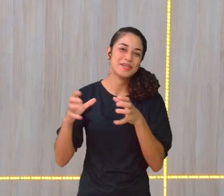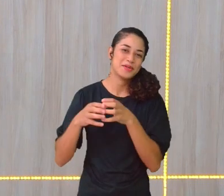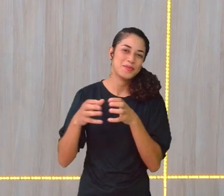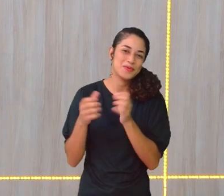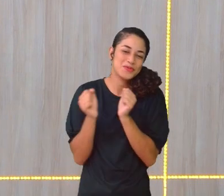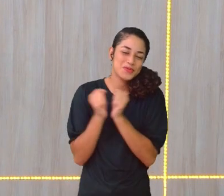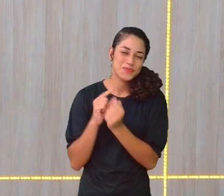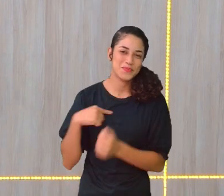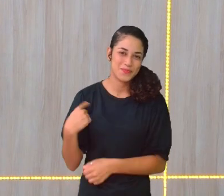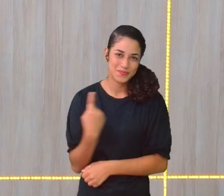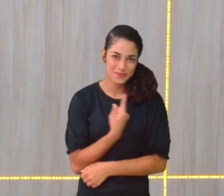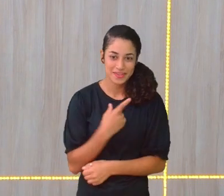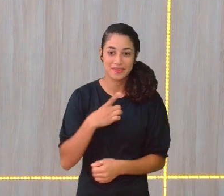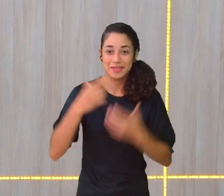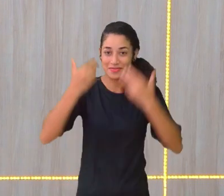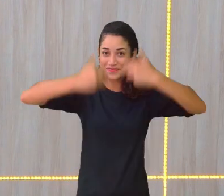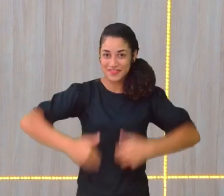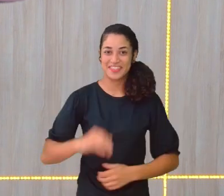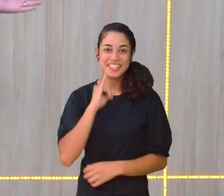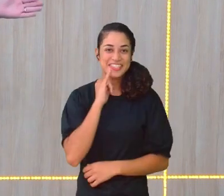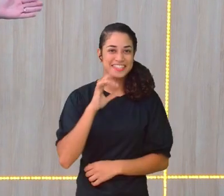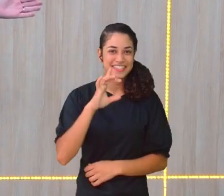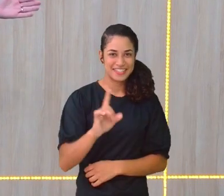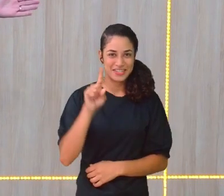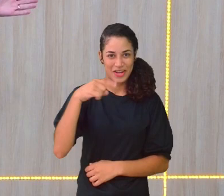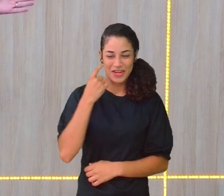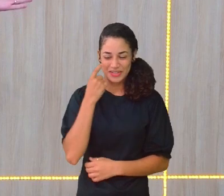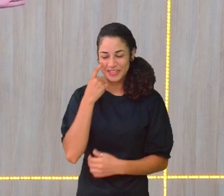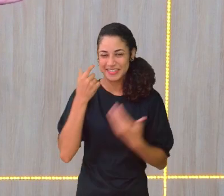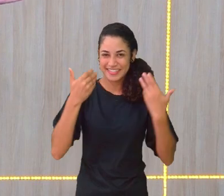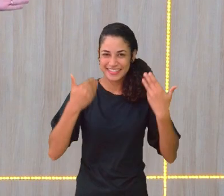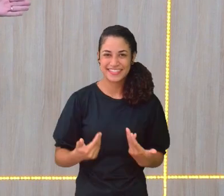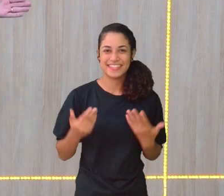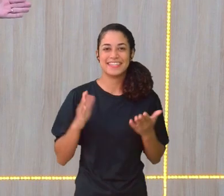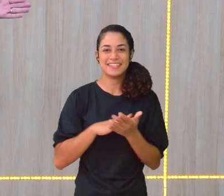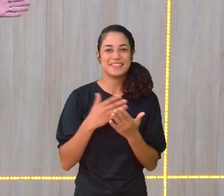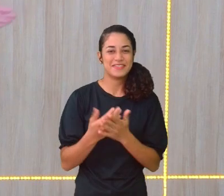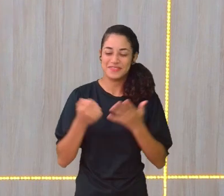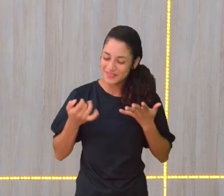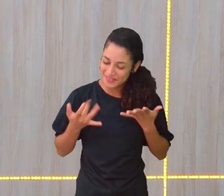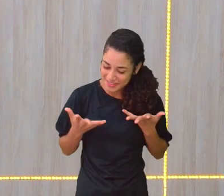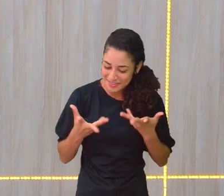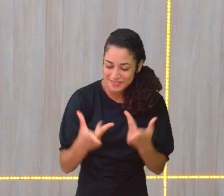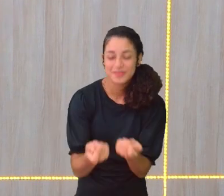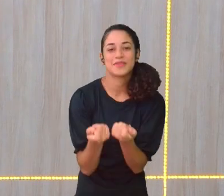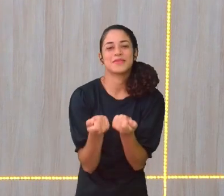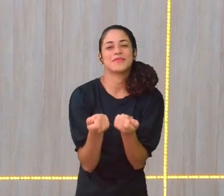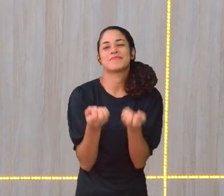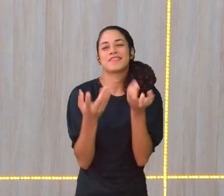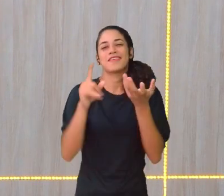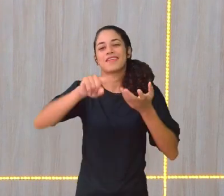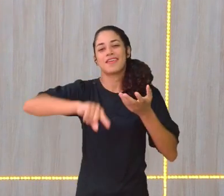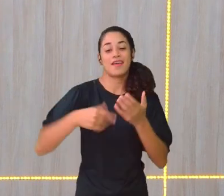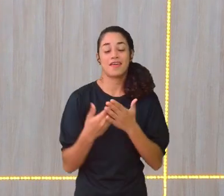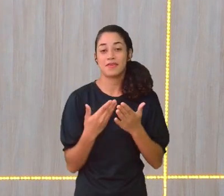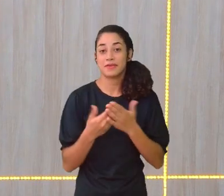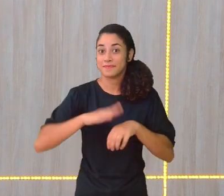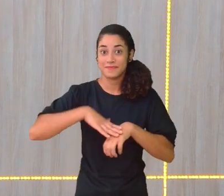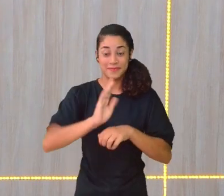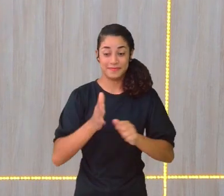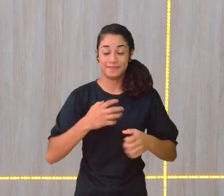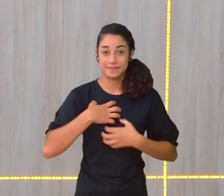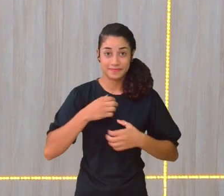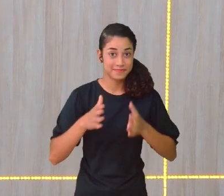comigo aqui. Eu tenho Ingrid, essa intérprete maravilhosa que torna a nossa aula ainda mais